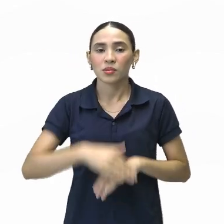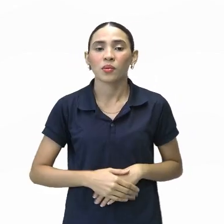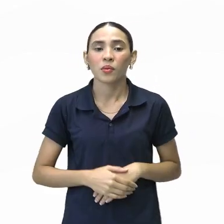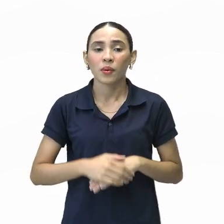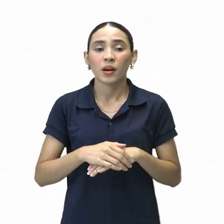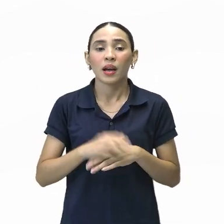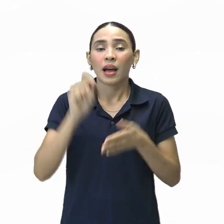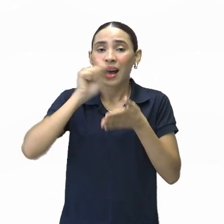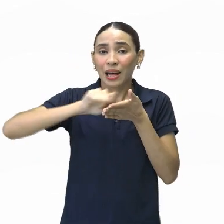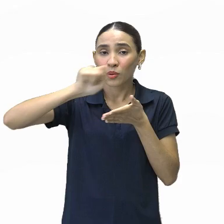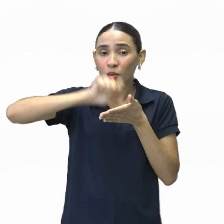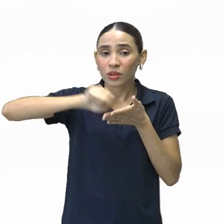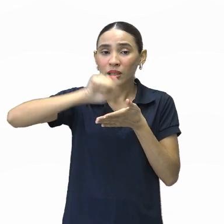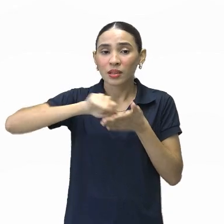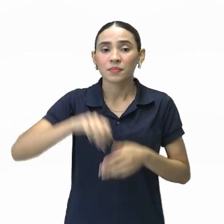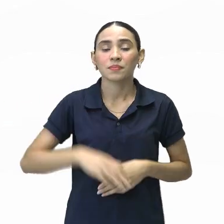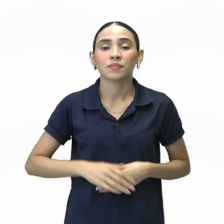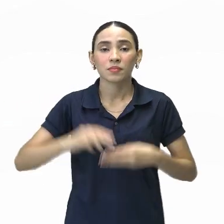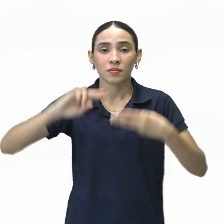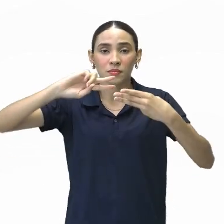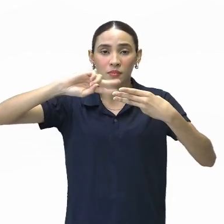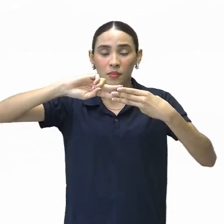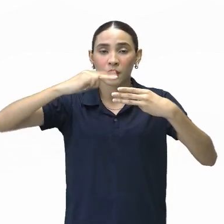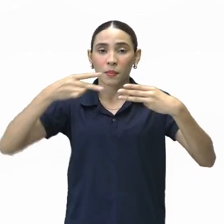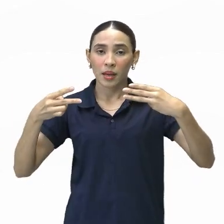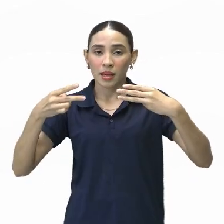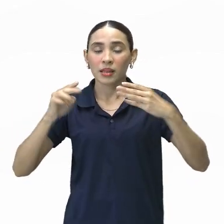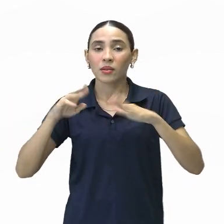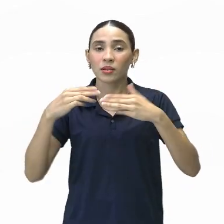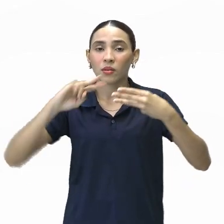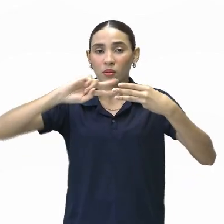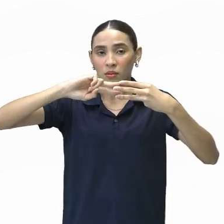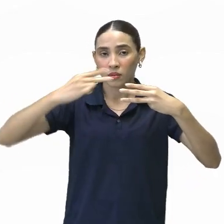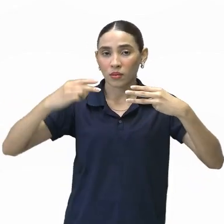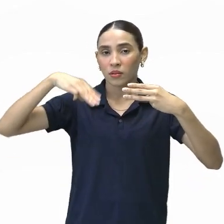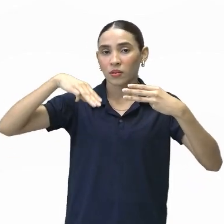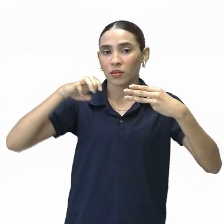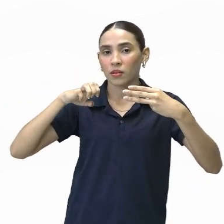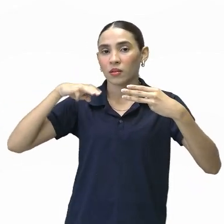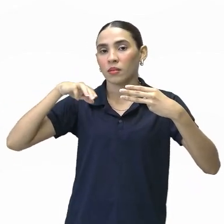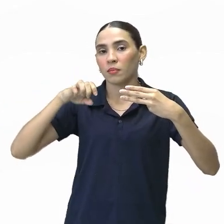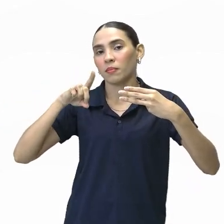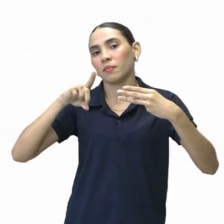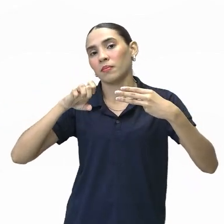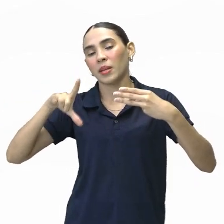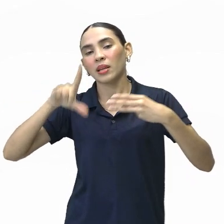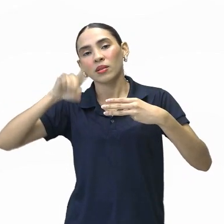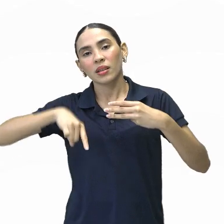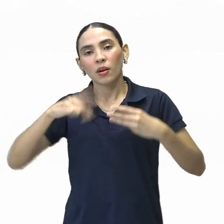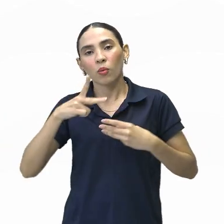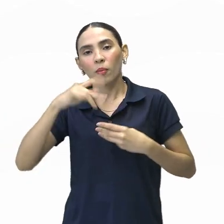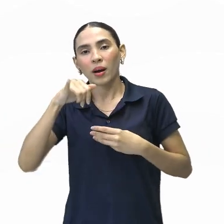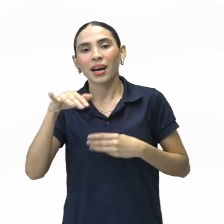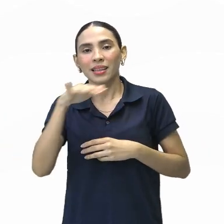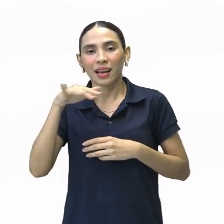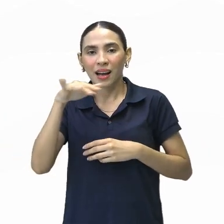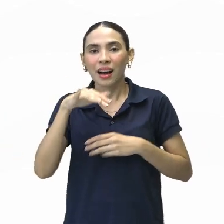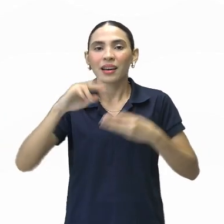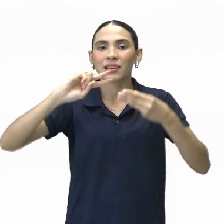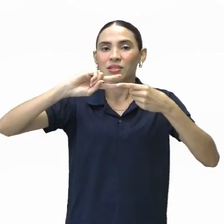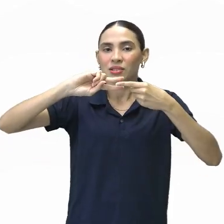a anotar, né, que é o Mendel. Então, Mendel, que ele é considerado aí o pai da botânica e o pai